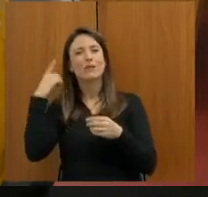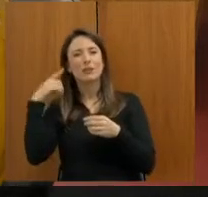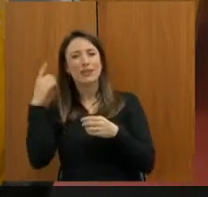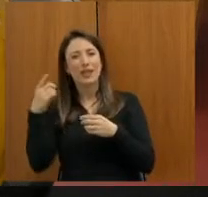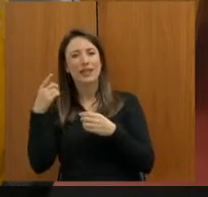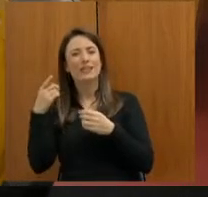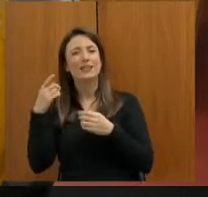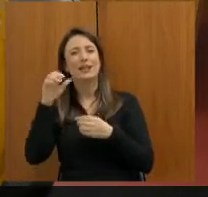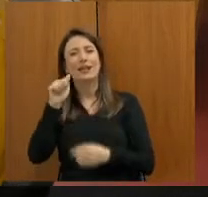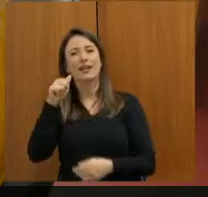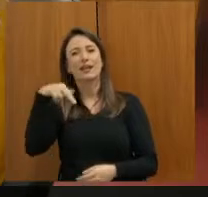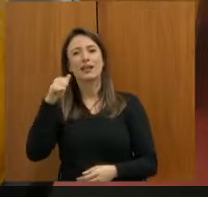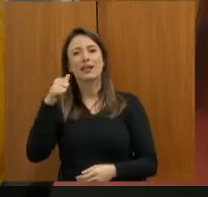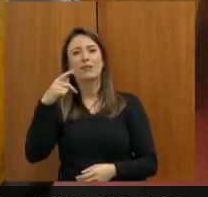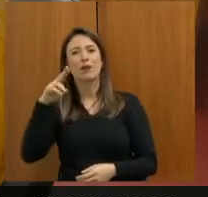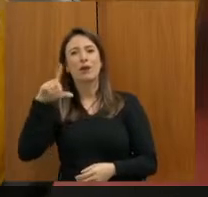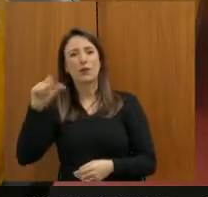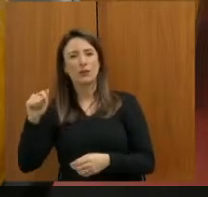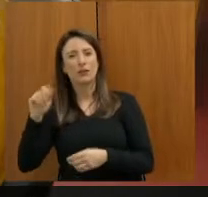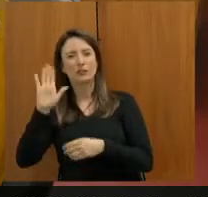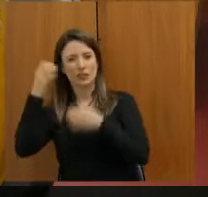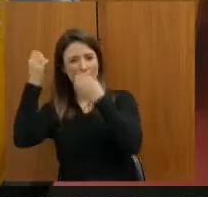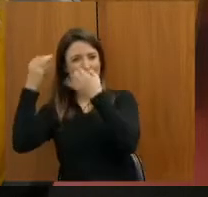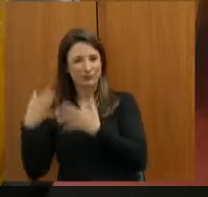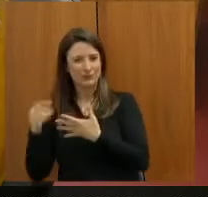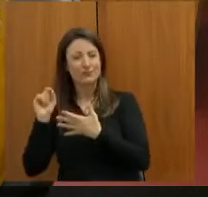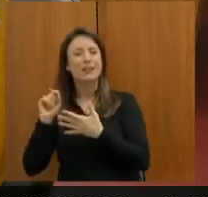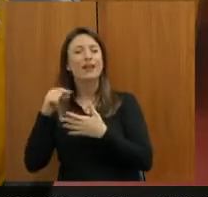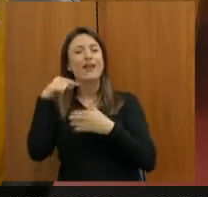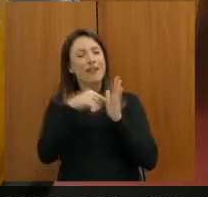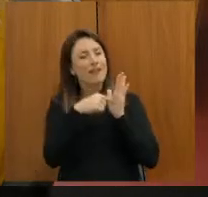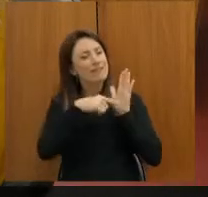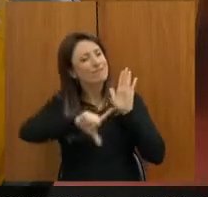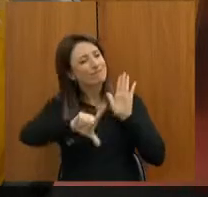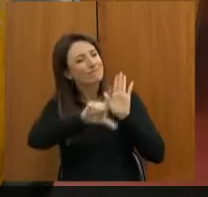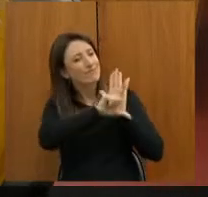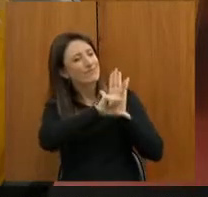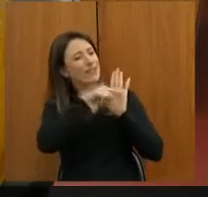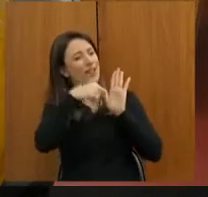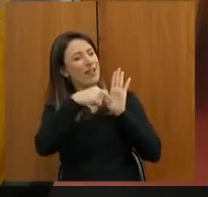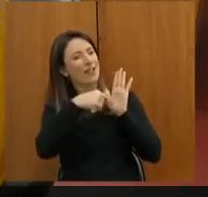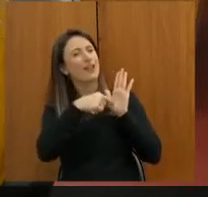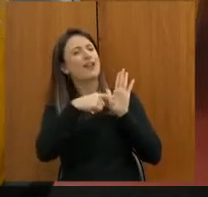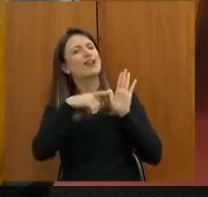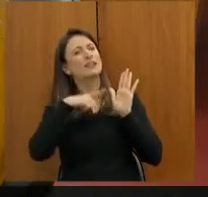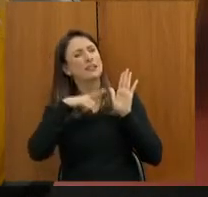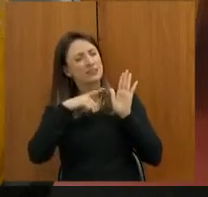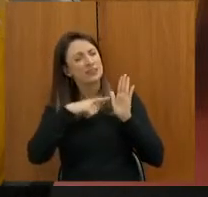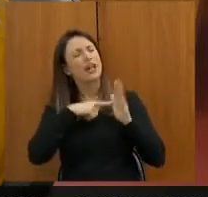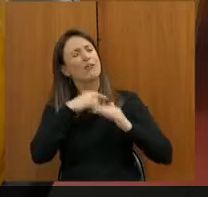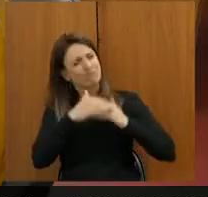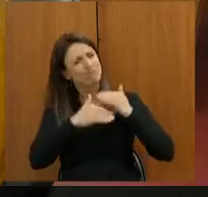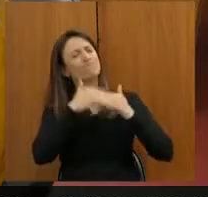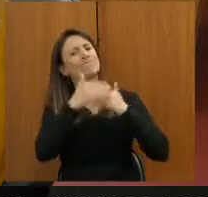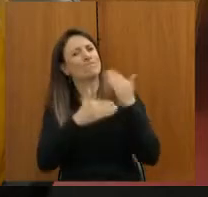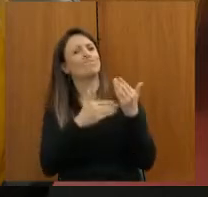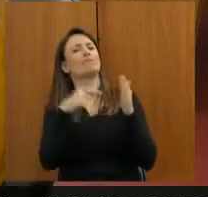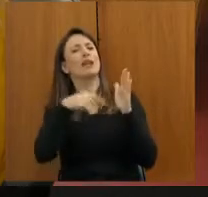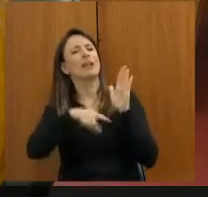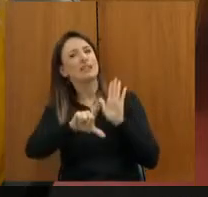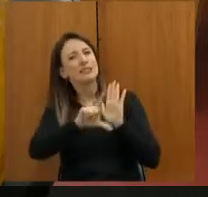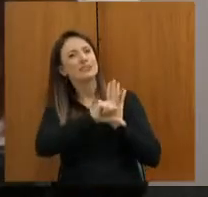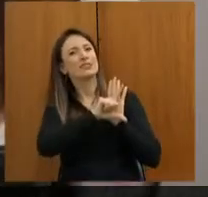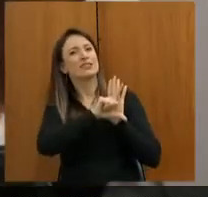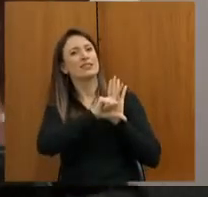na casa deputada Ana Paula é uma lei que está debutando é uma lei que está